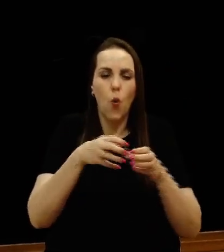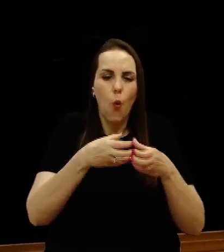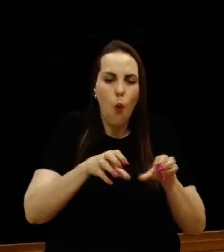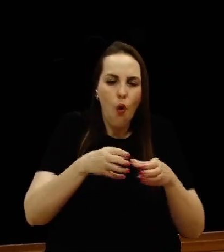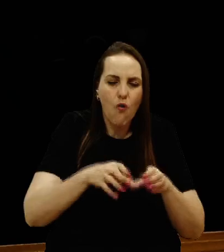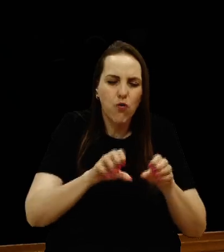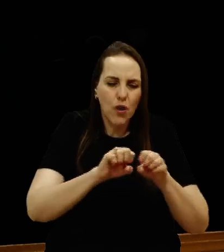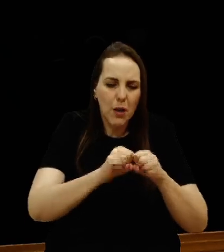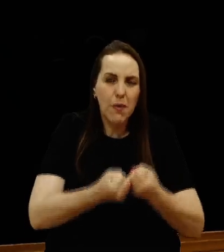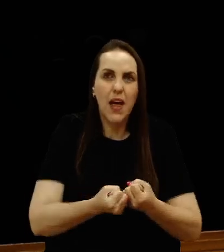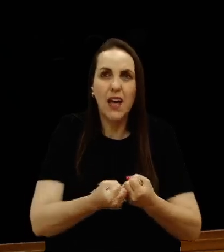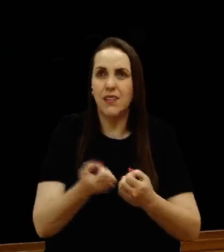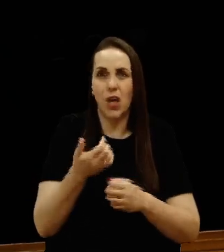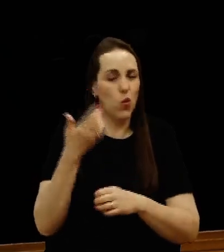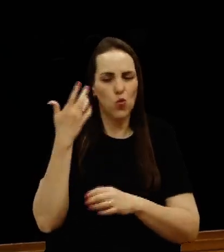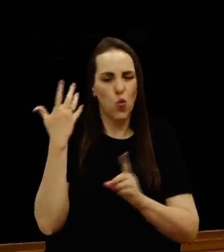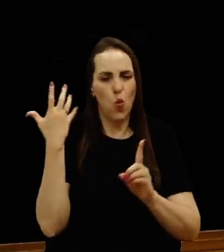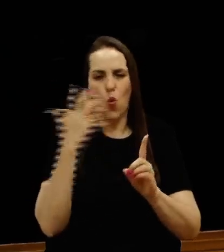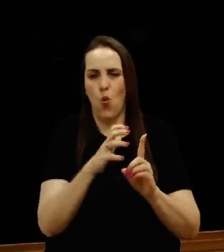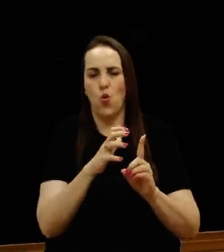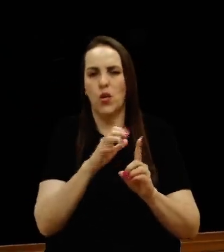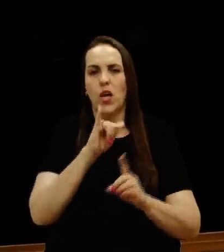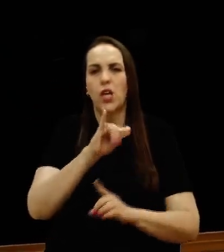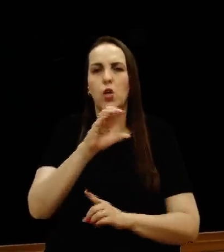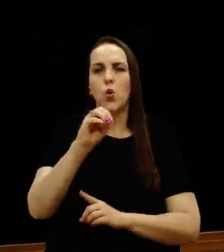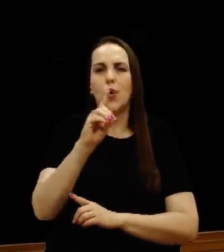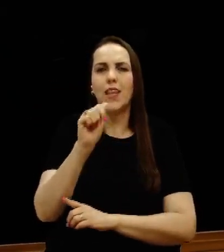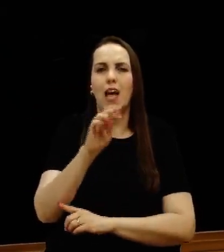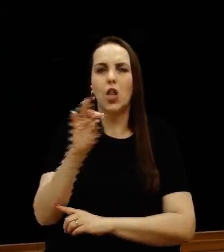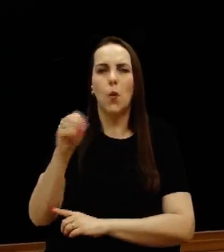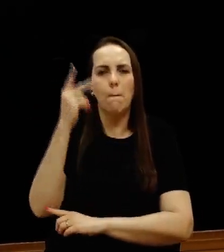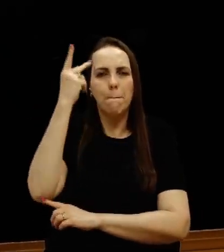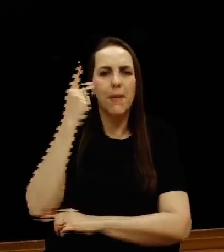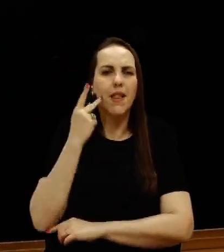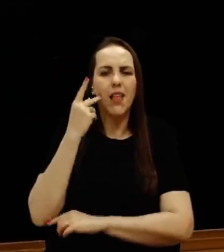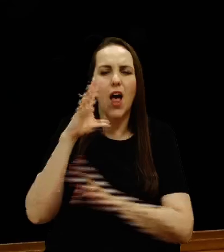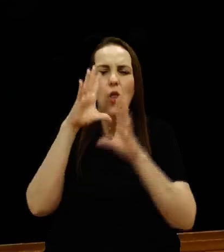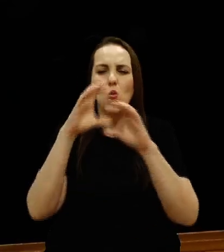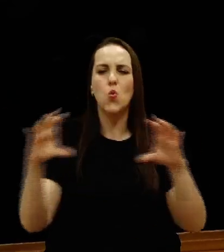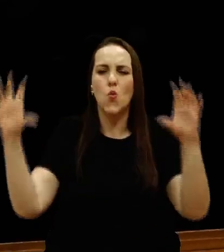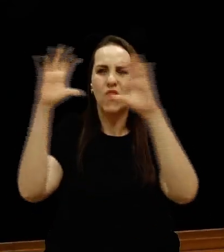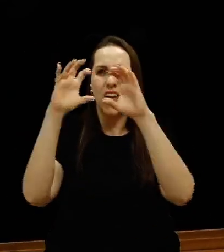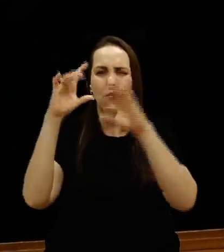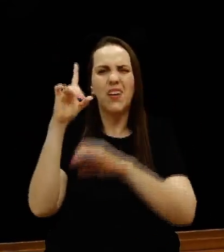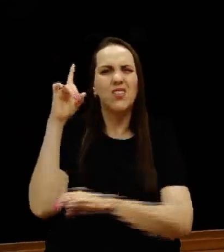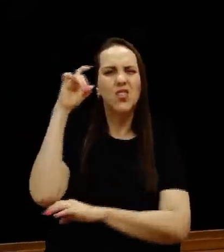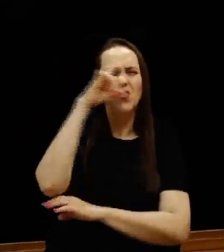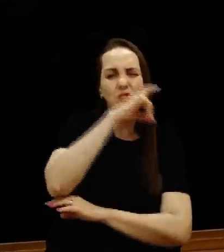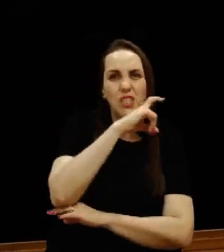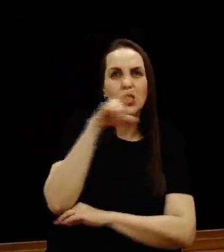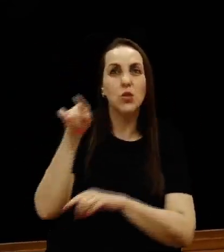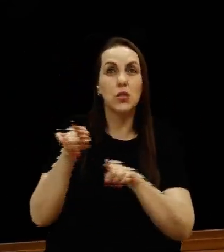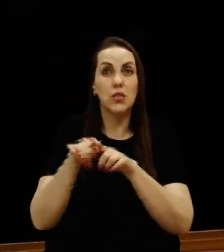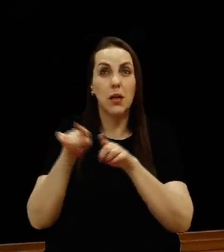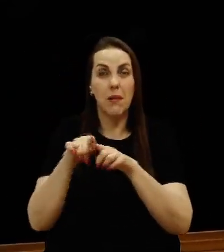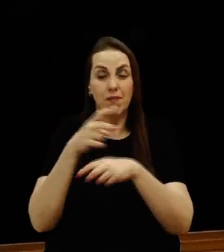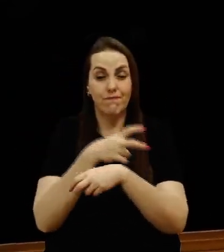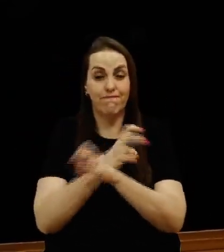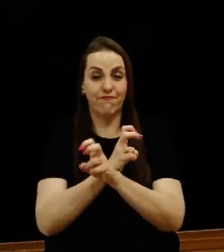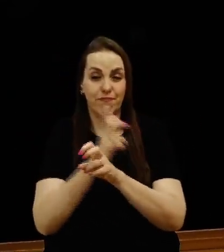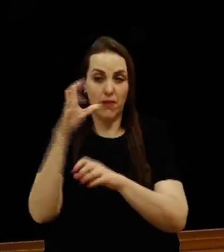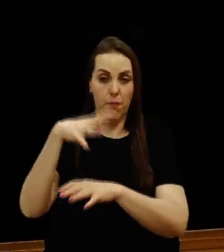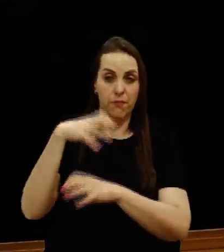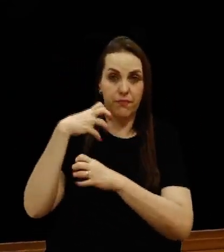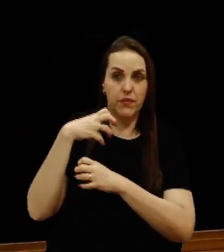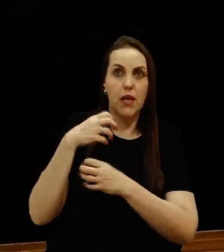de prata na nuvem. Primeiro porque é muito difícil promover a aplicação e o risco de contaminação é muito grande. Agora, o canhão físico